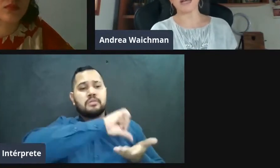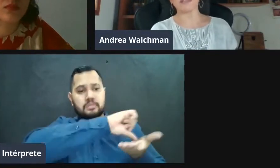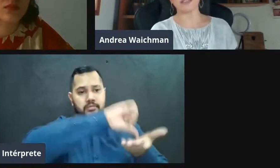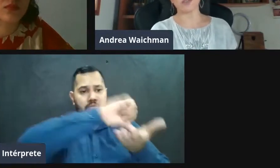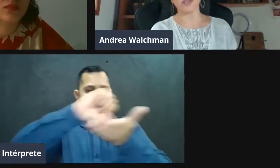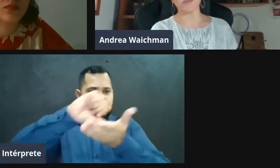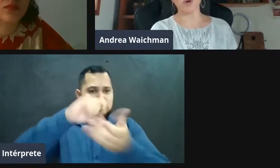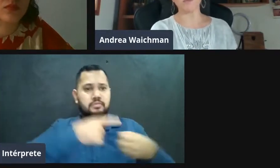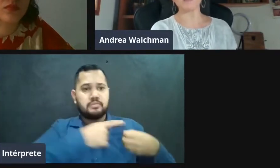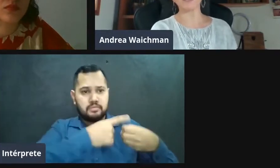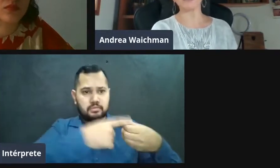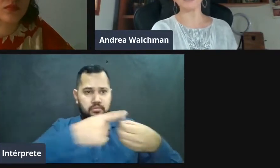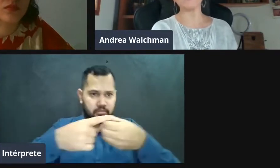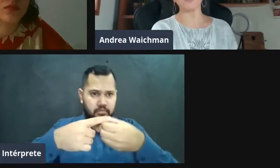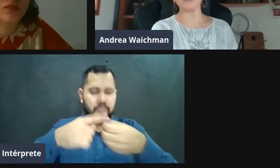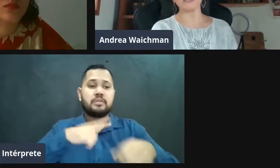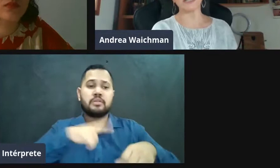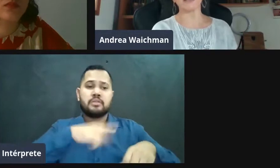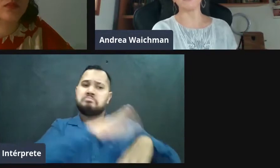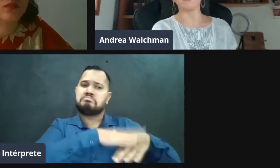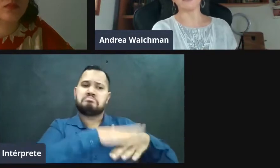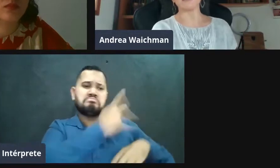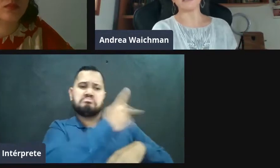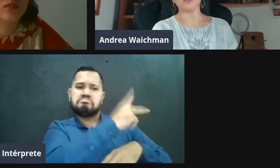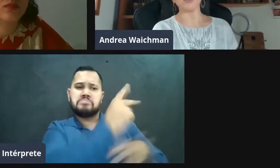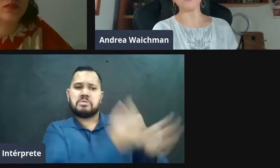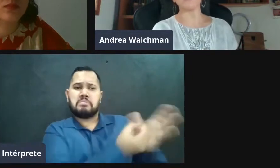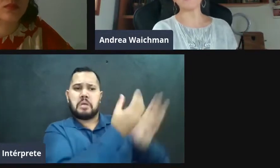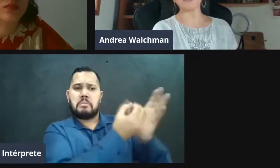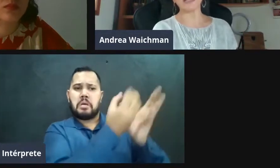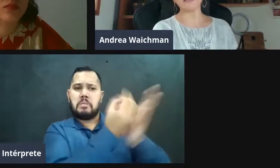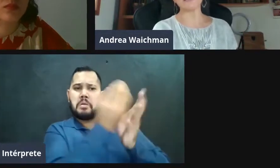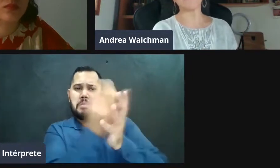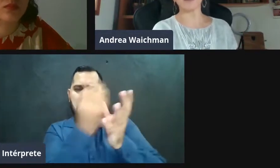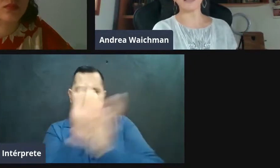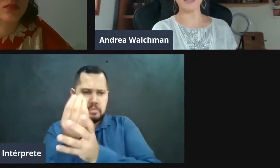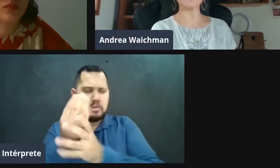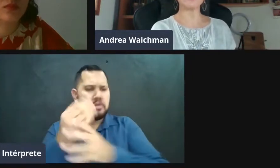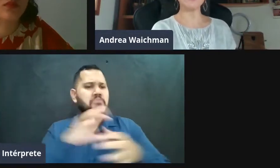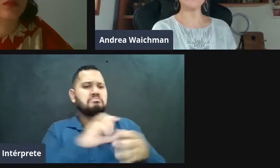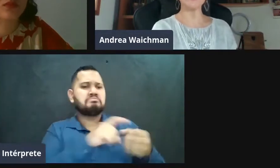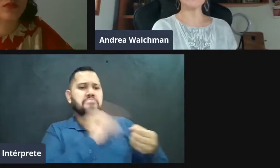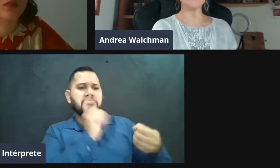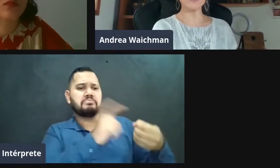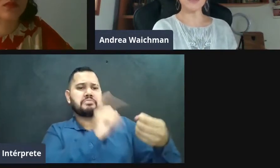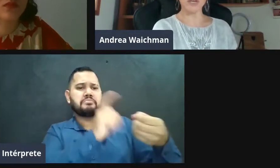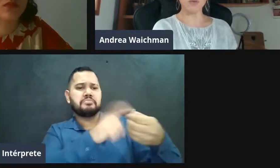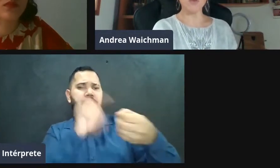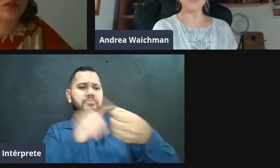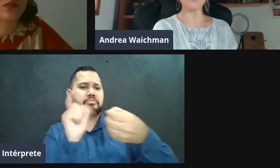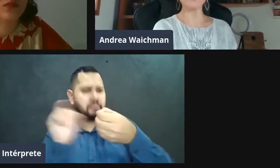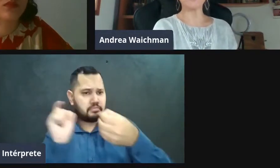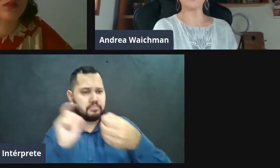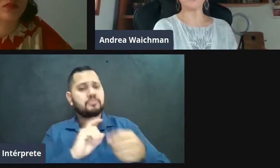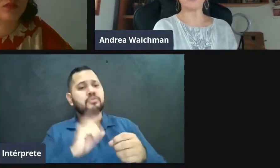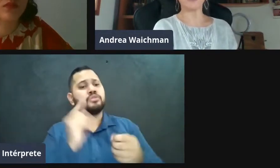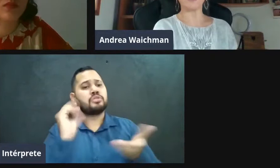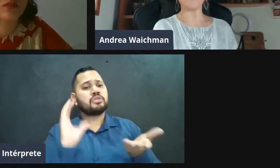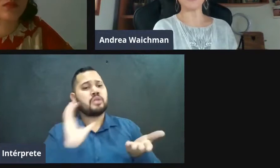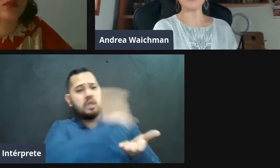das unidades gestoras próprias, para que eles possam ter, nesse sentido, independência para a gestão dos seus